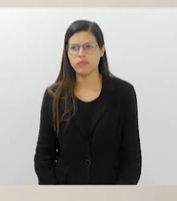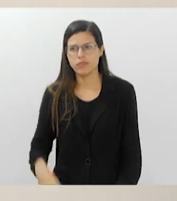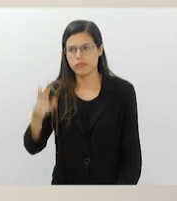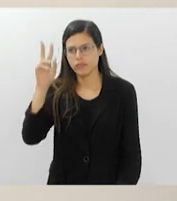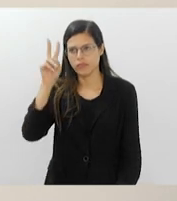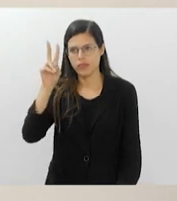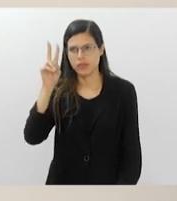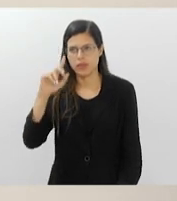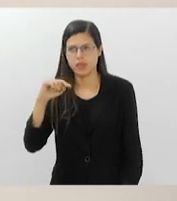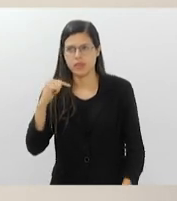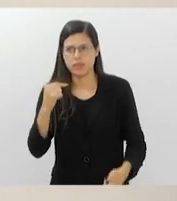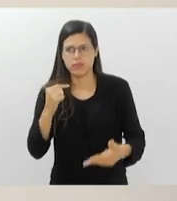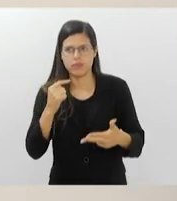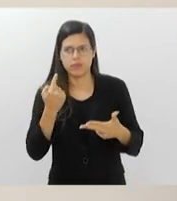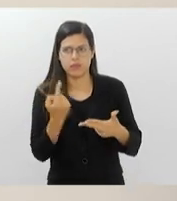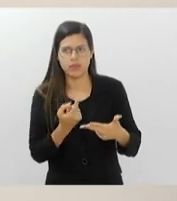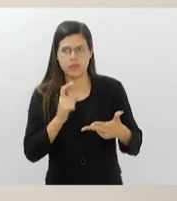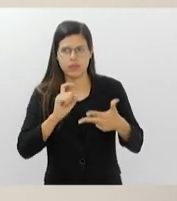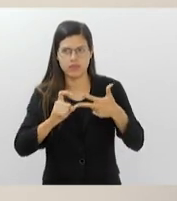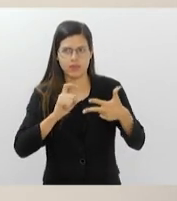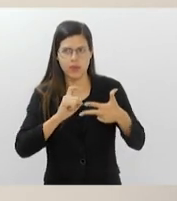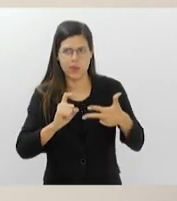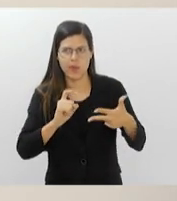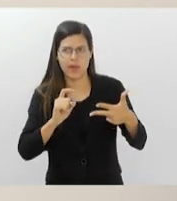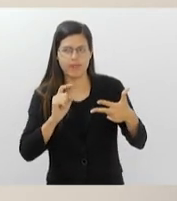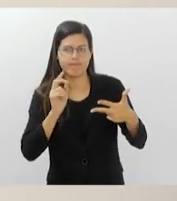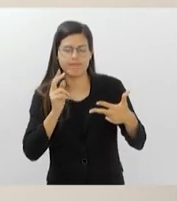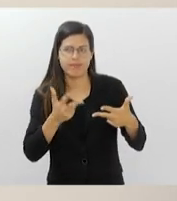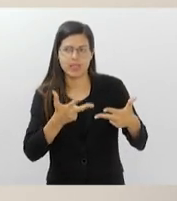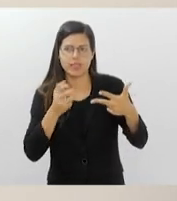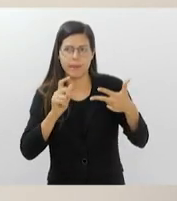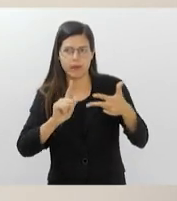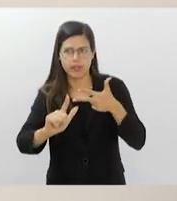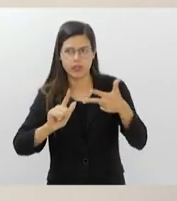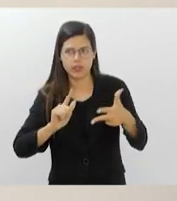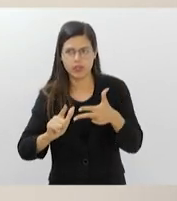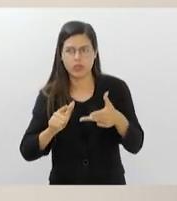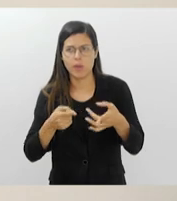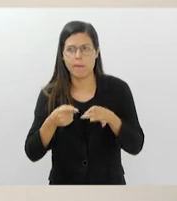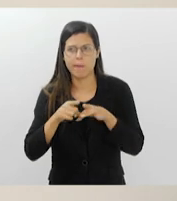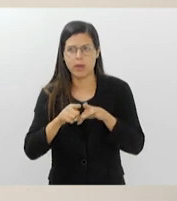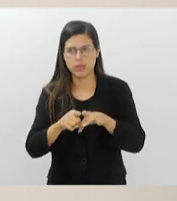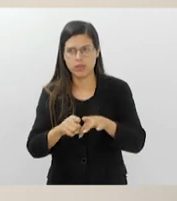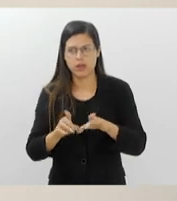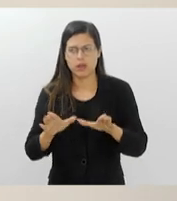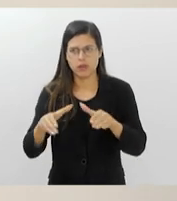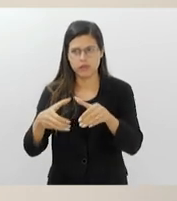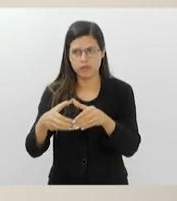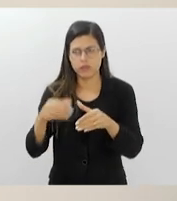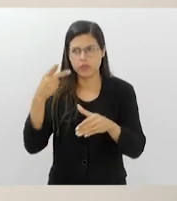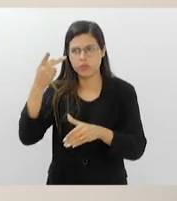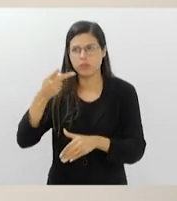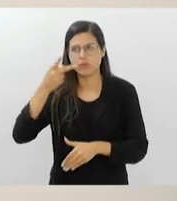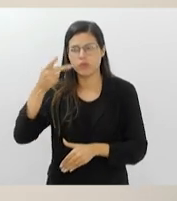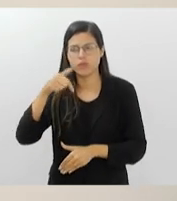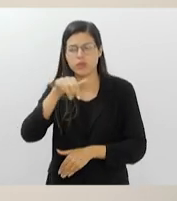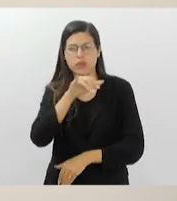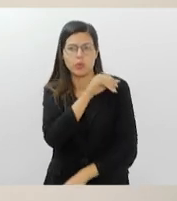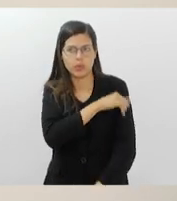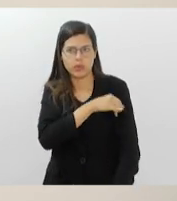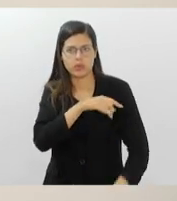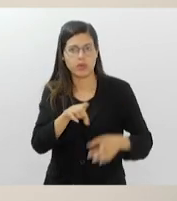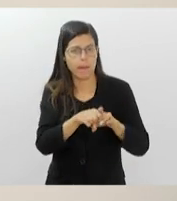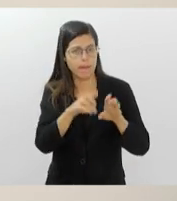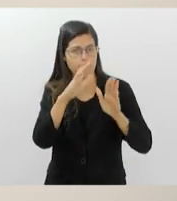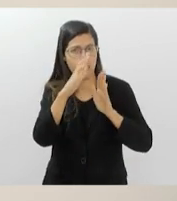enquanto executivo tem olha pro legislativo como um grande parceiro então a frente parlamentar aqui do Rio de Janeiro também é um grande exemplo